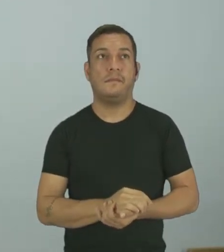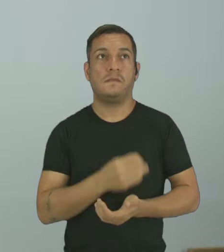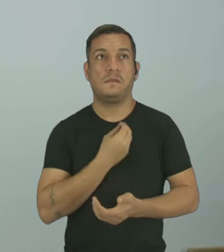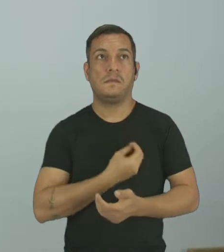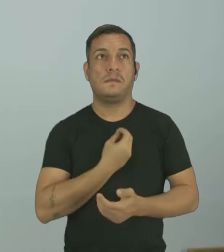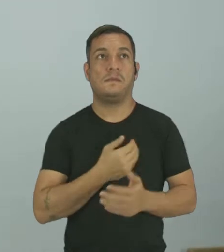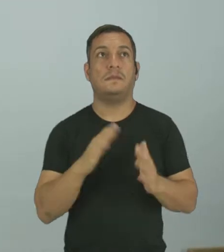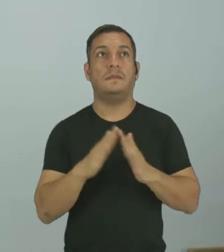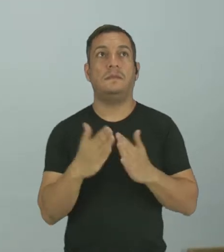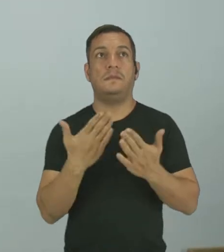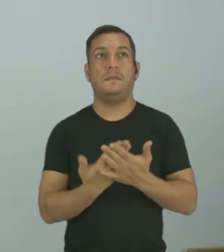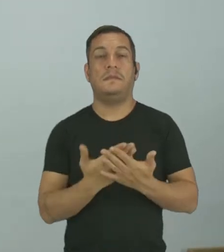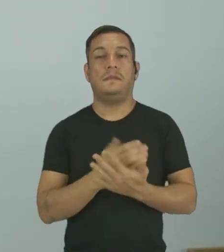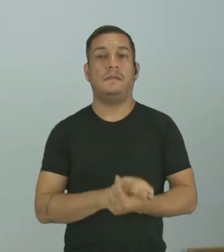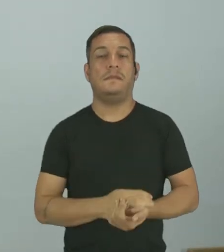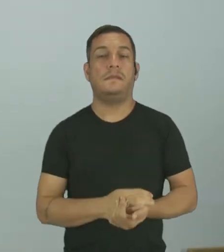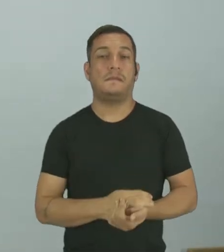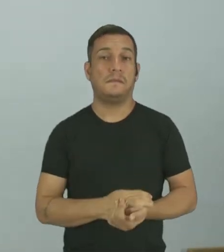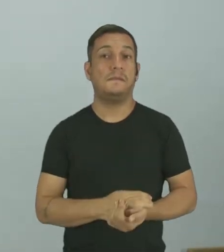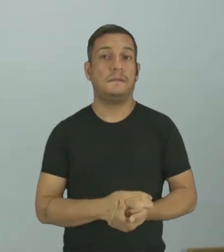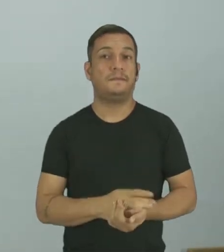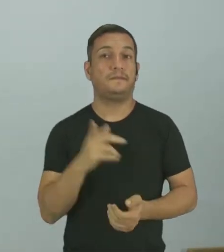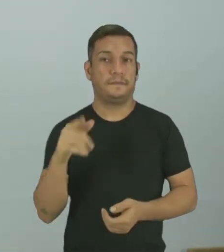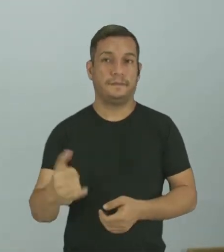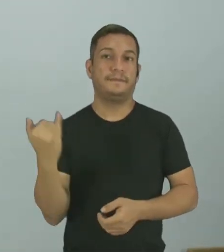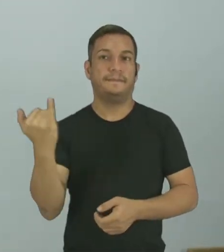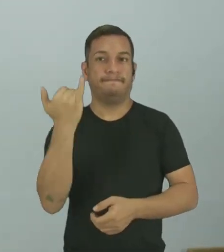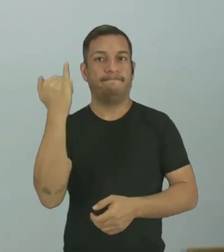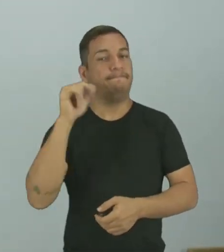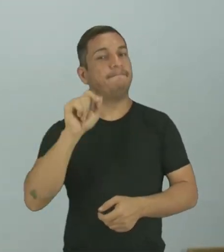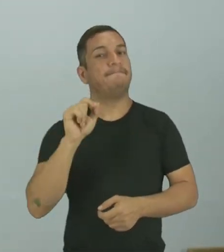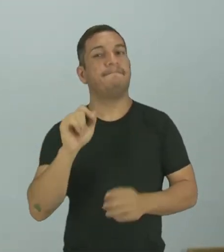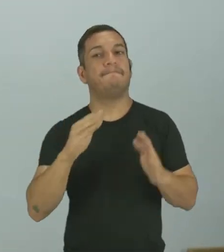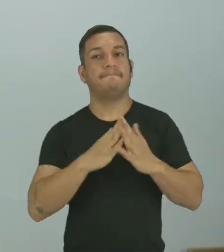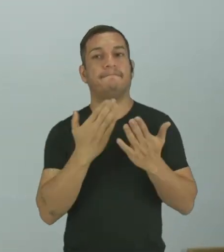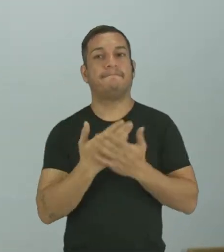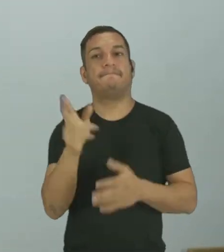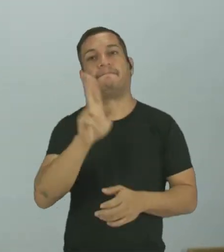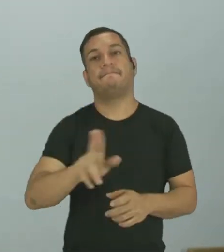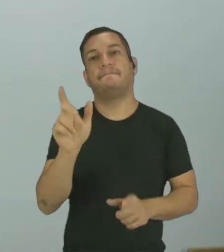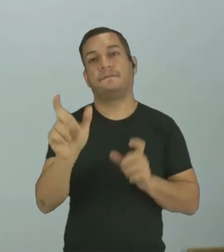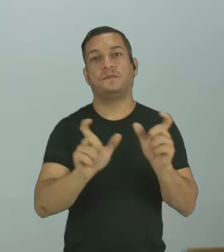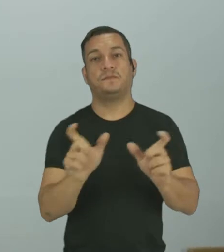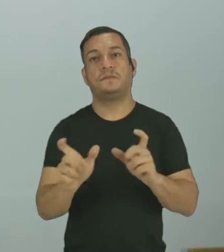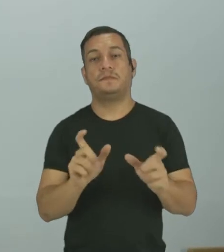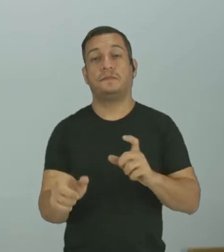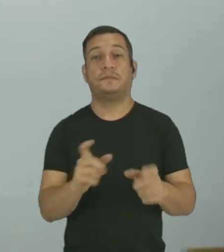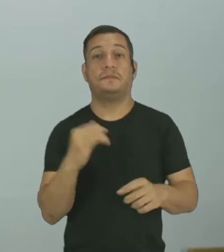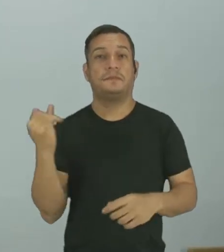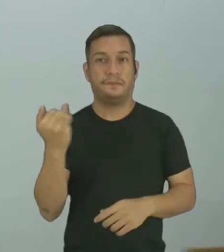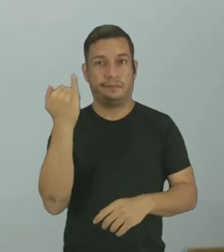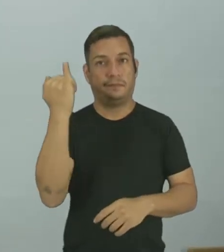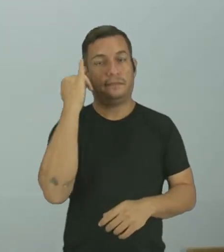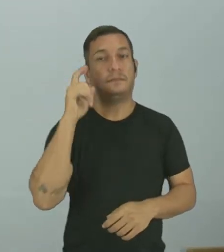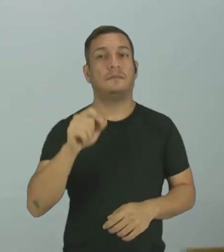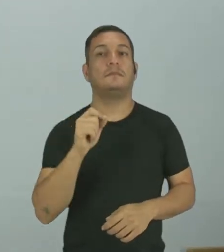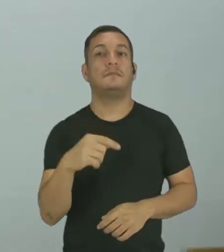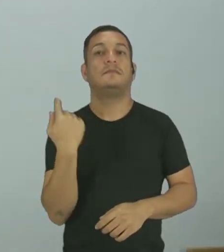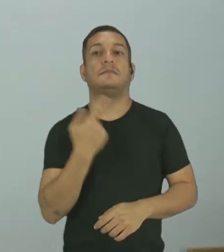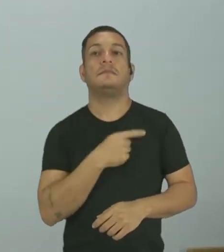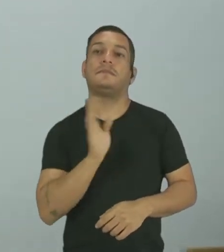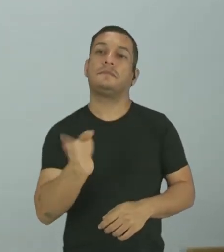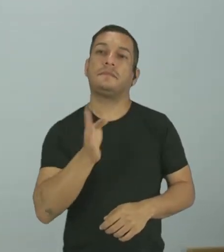convívio na escola. Na escola é muito importante você utilizar as palavras mágicas, aquelas que nós